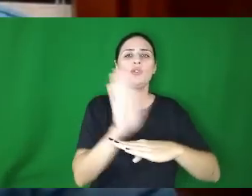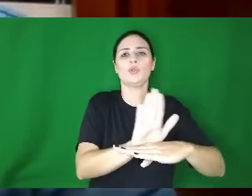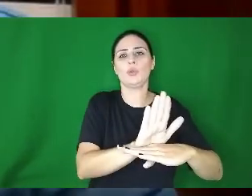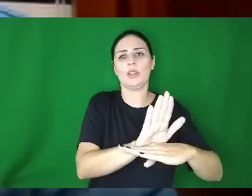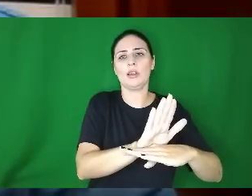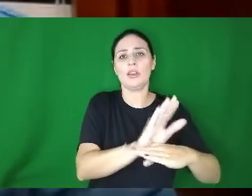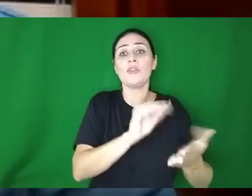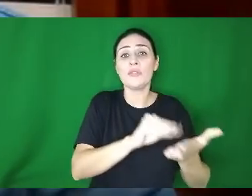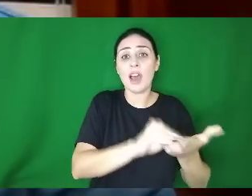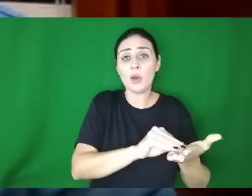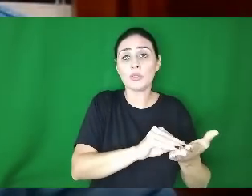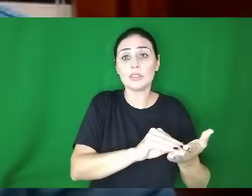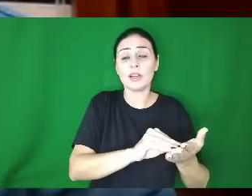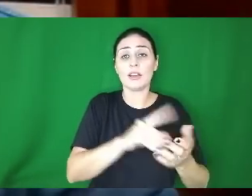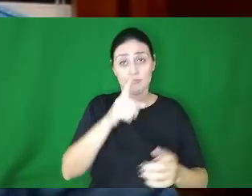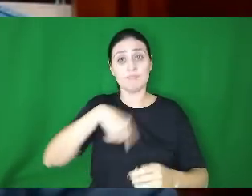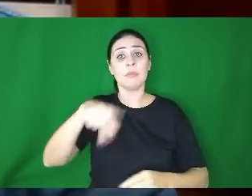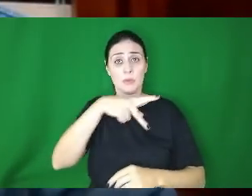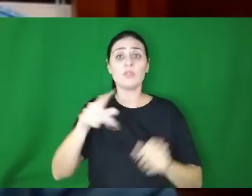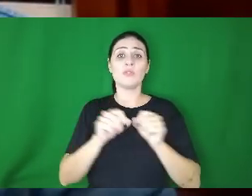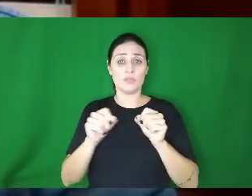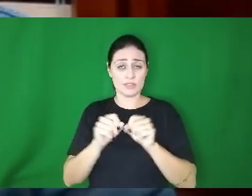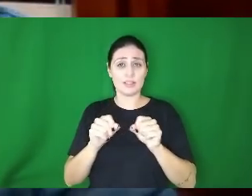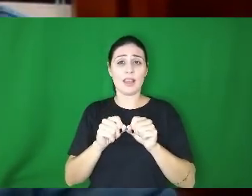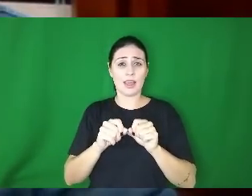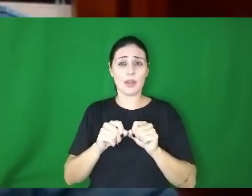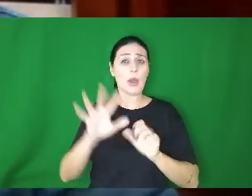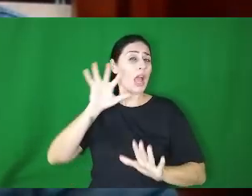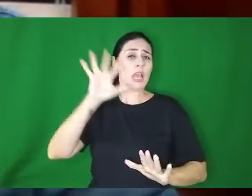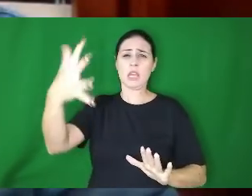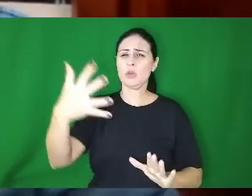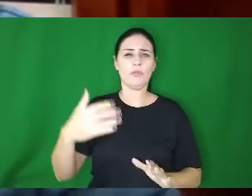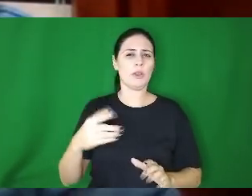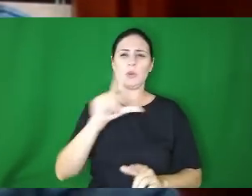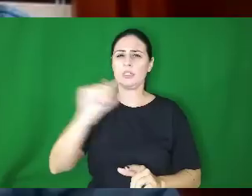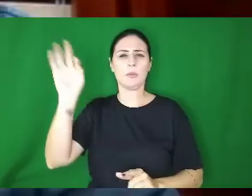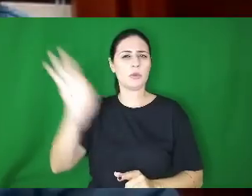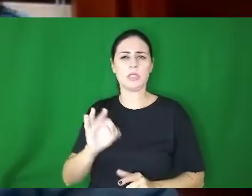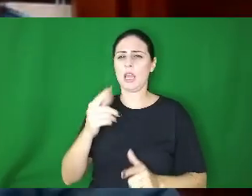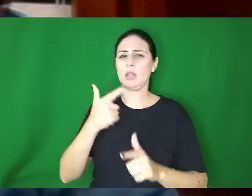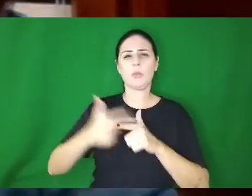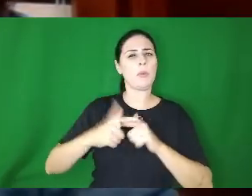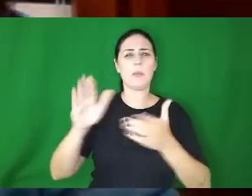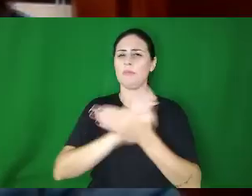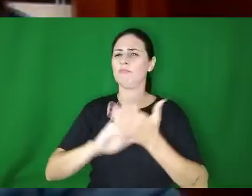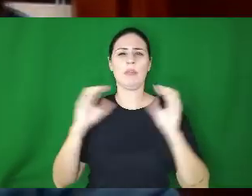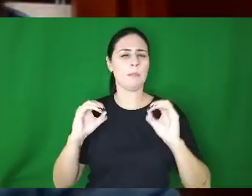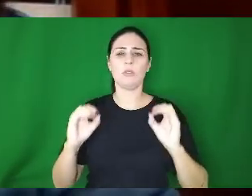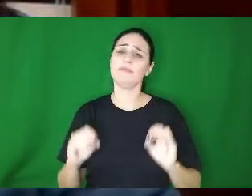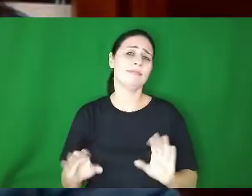que serve uma sondagem na alfabetização, para que a gente faz esse tipo de avaliação, mas eles não sabem. Então, eles